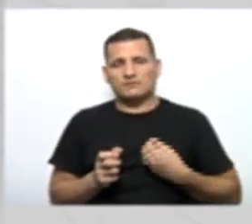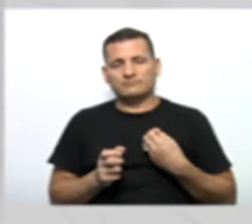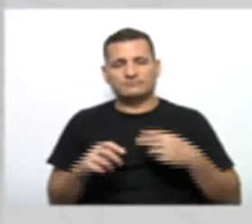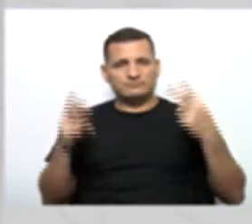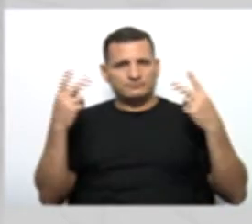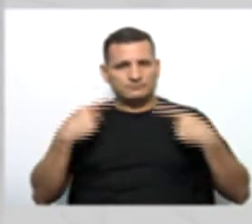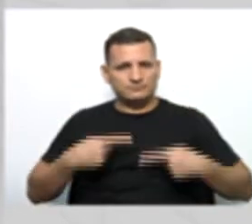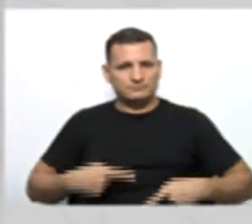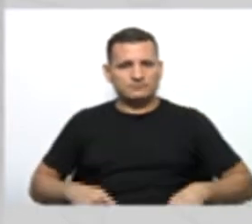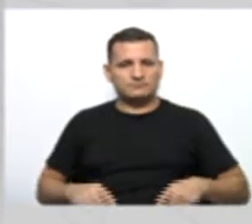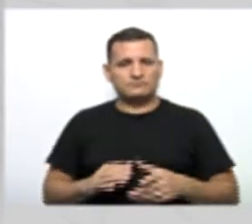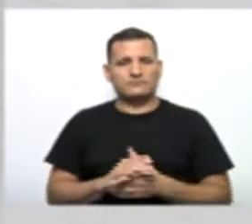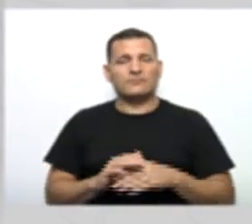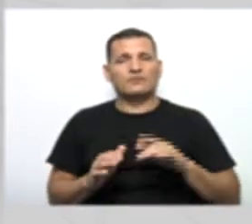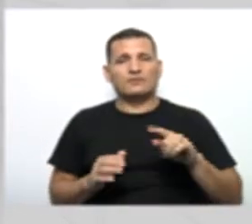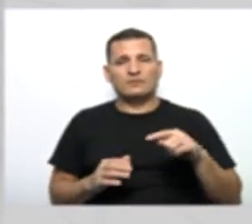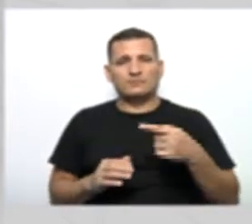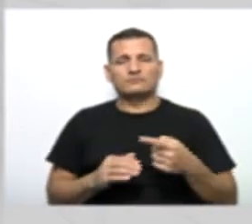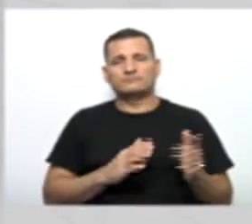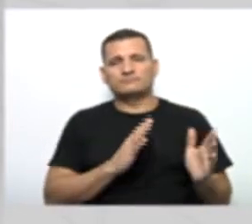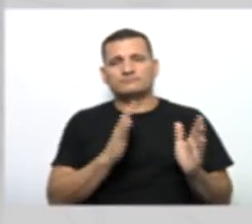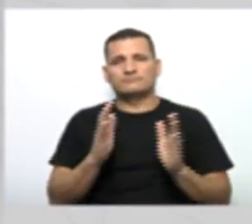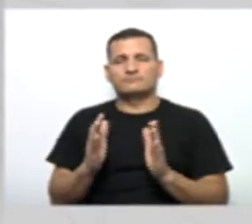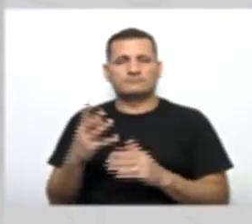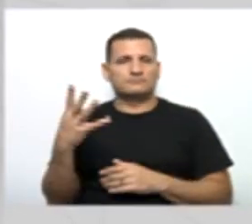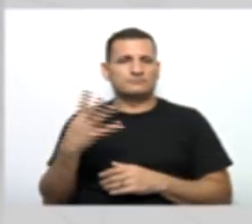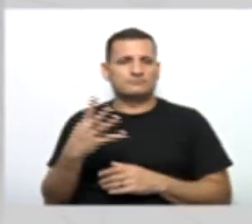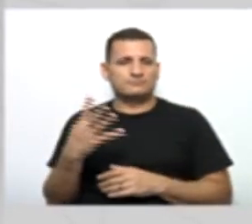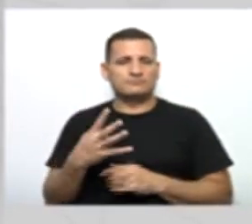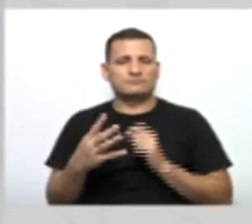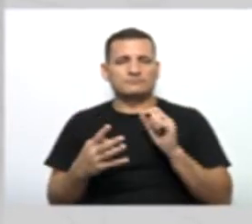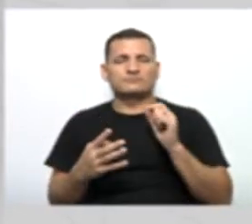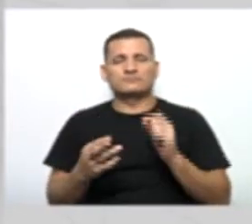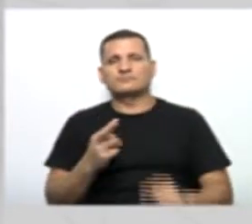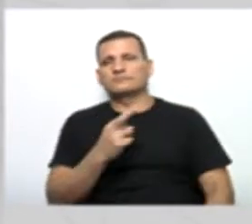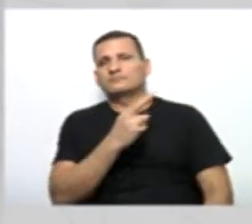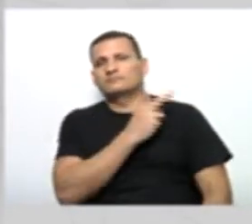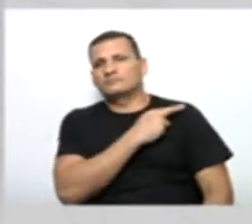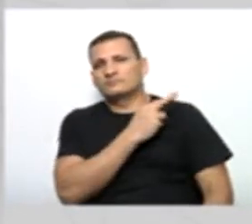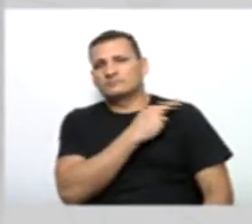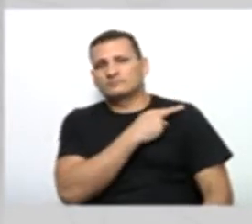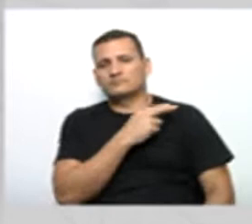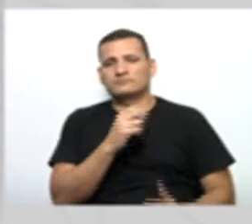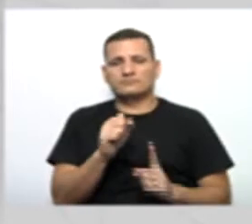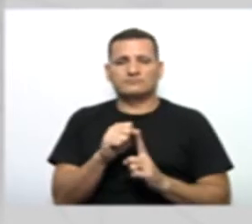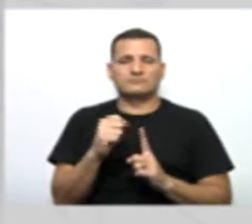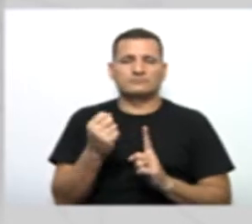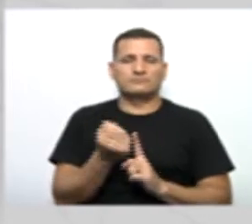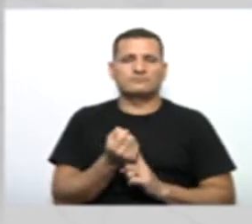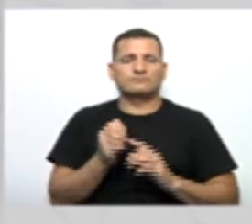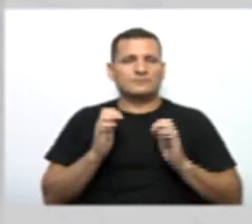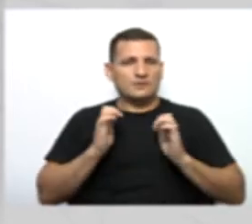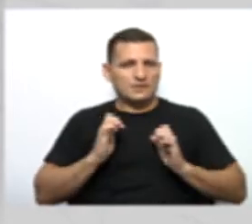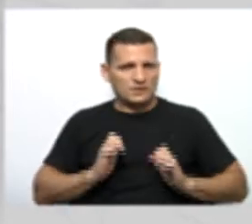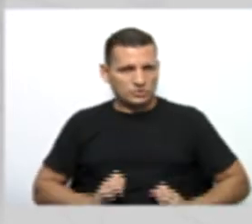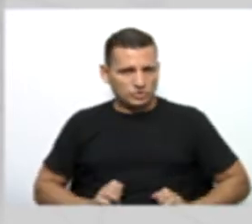E aí começou o quarto estágio, o estágio da responsabilidade social, ética ambiental e consciência coletiva.